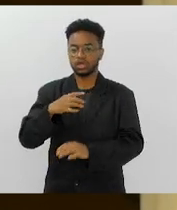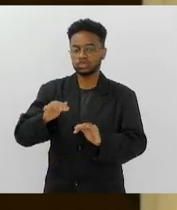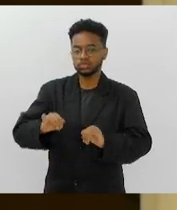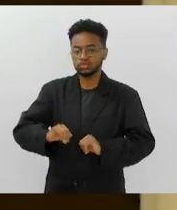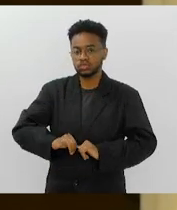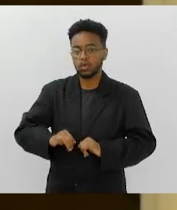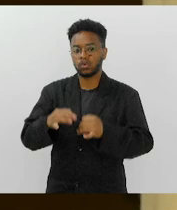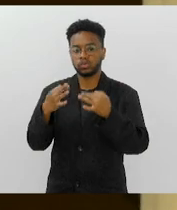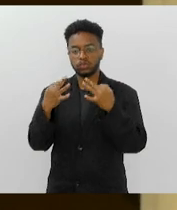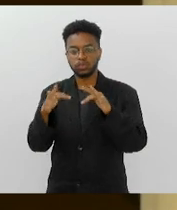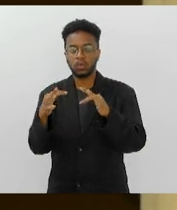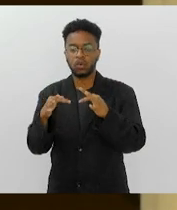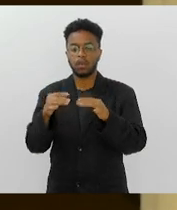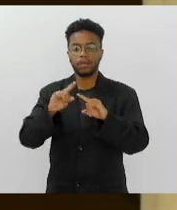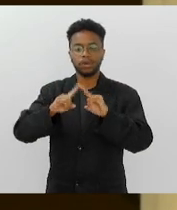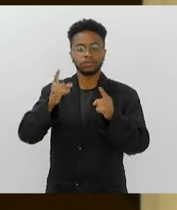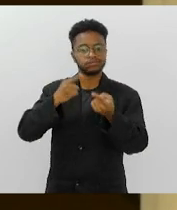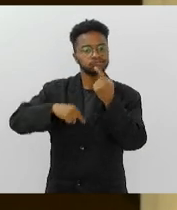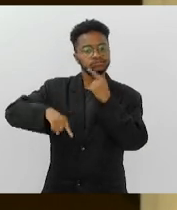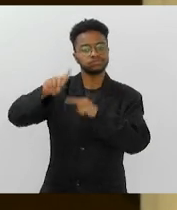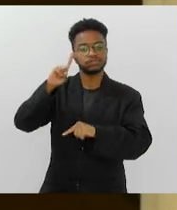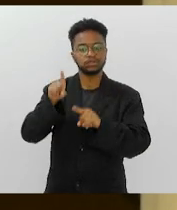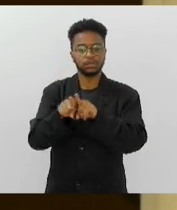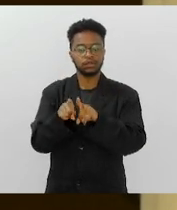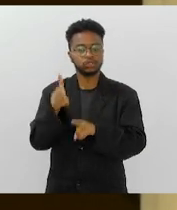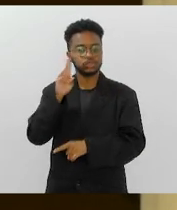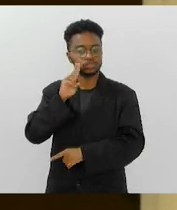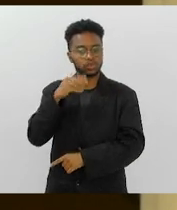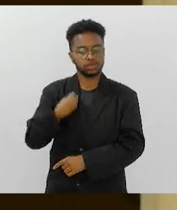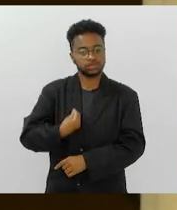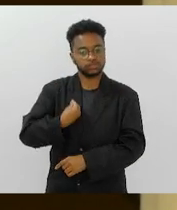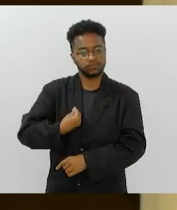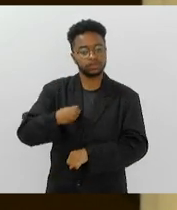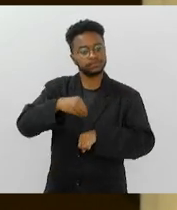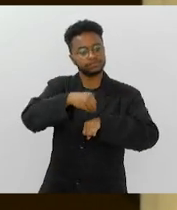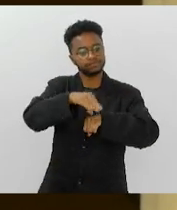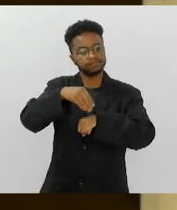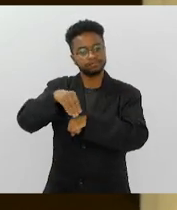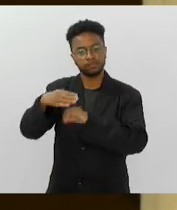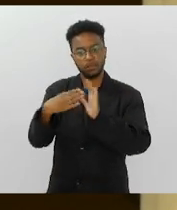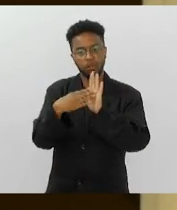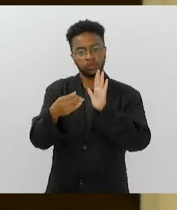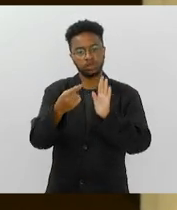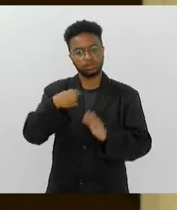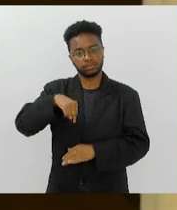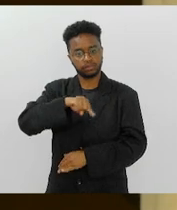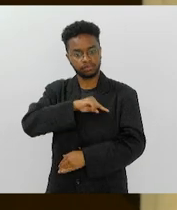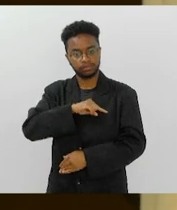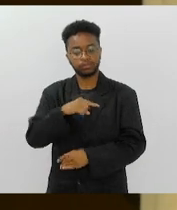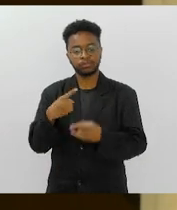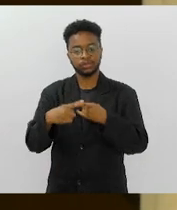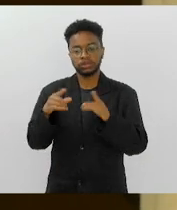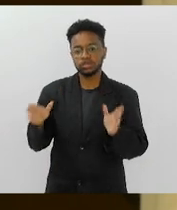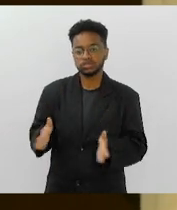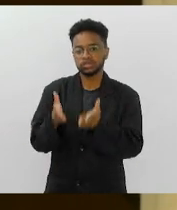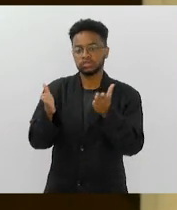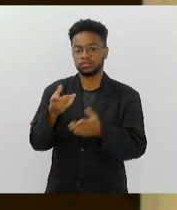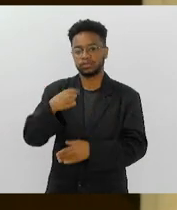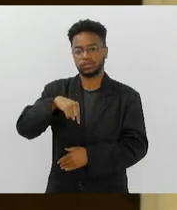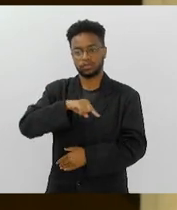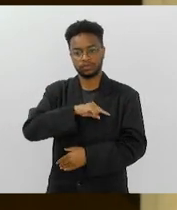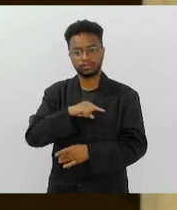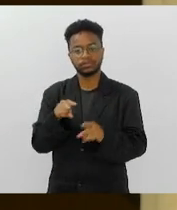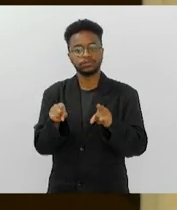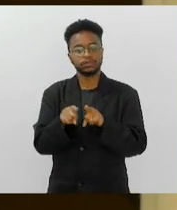histórias de superação, histórias de vida que inspiram qualquer um de nós, que é algo que nos motiva, que faz com que